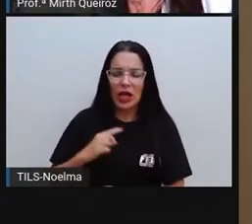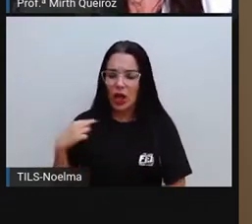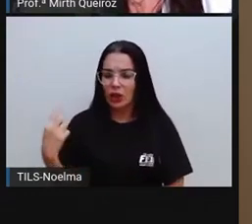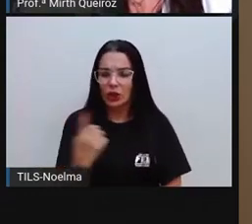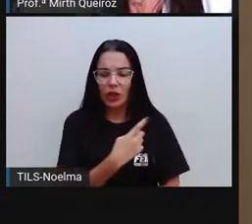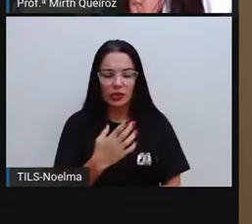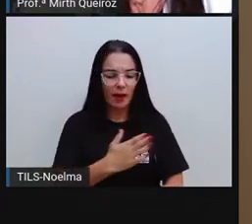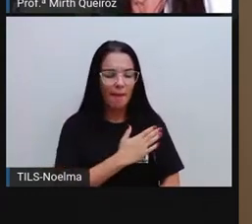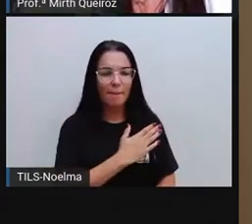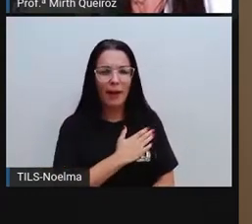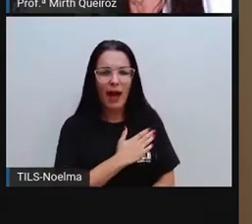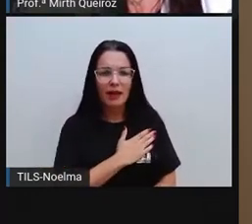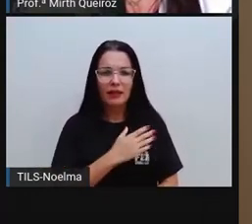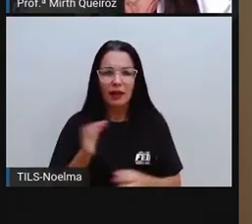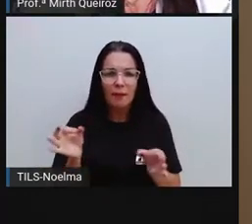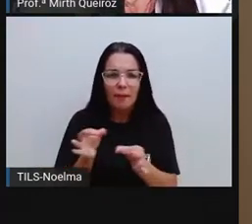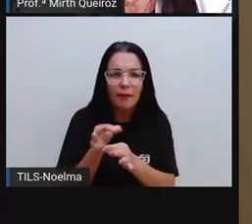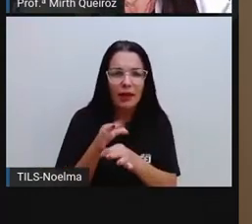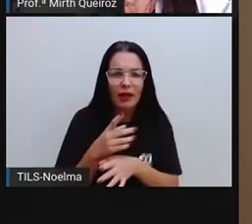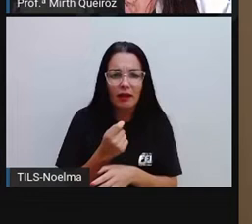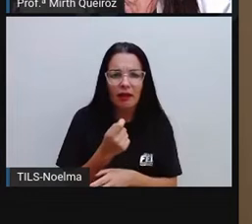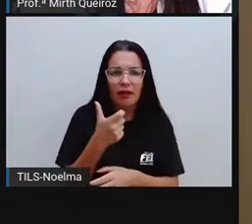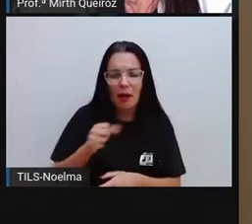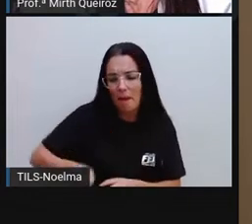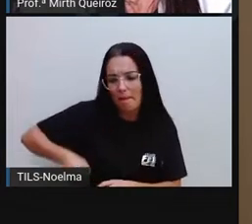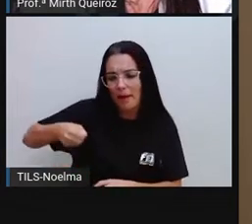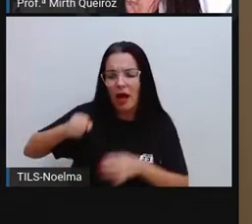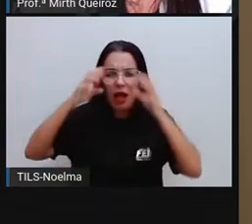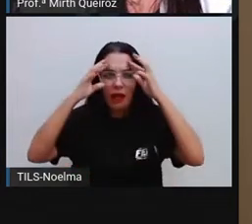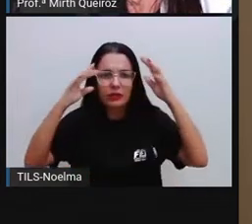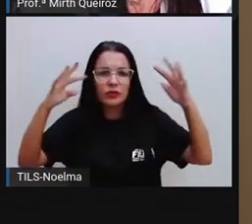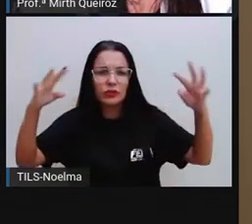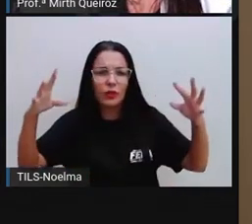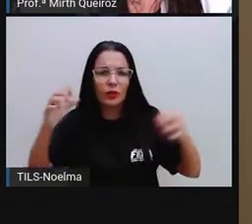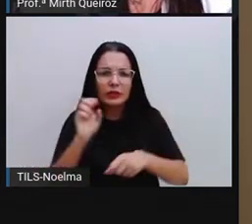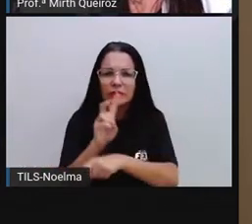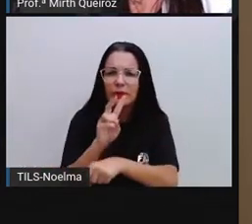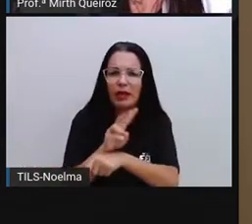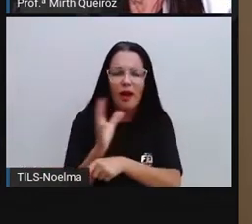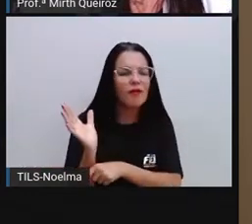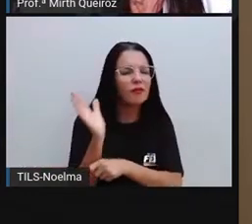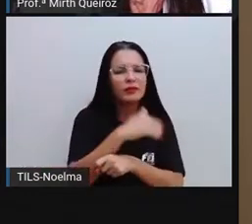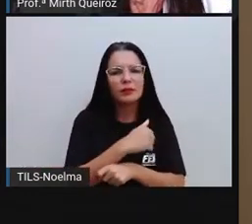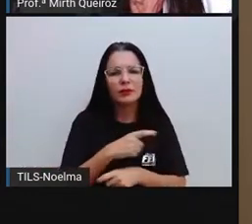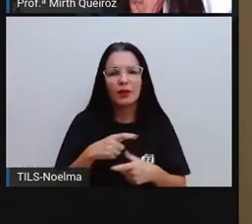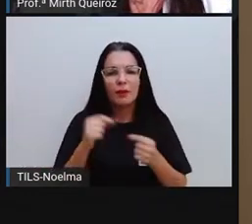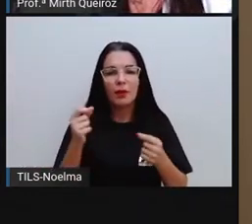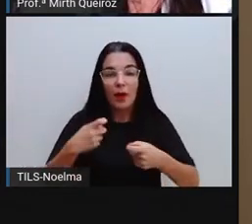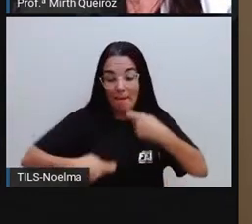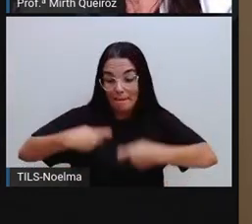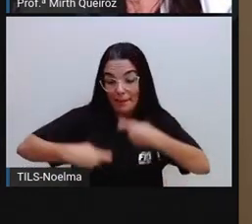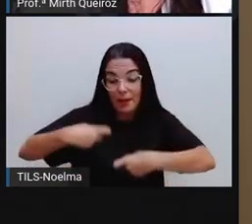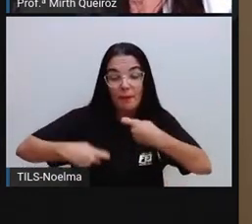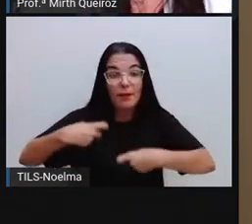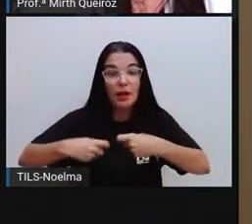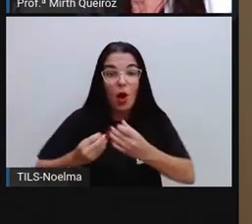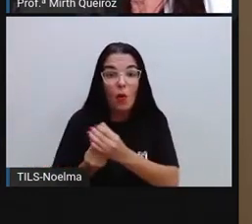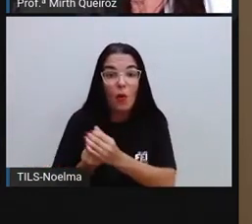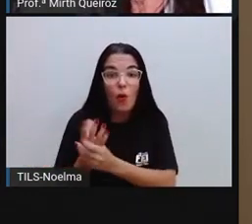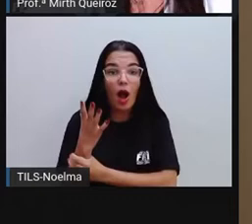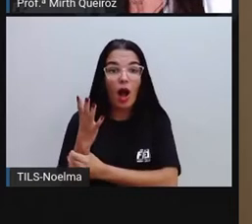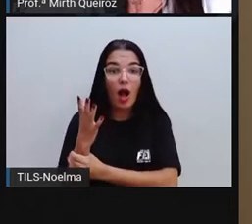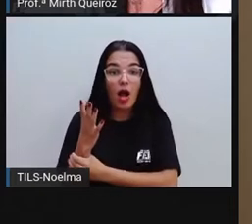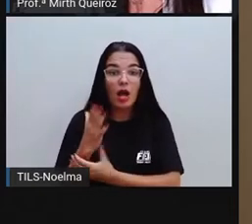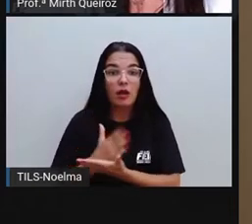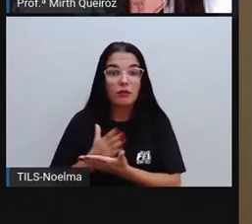por acabar. Malas, sonhos, esperança. Vamos embora, a primeira guerra a iniciar. Rapidamente, a